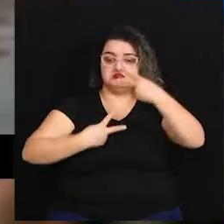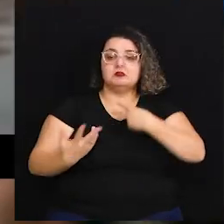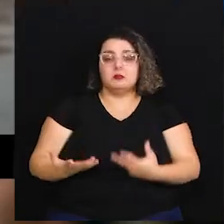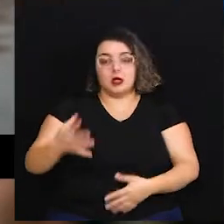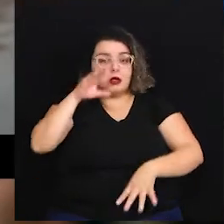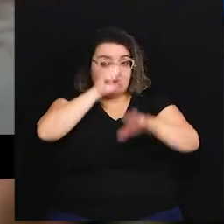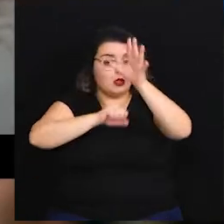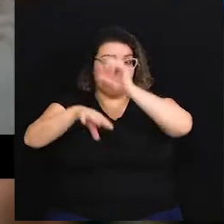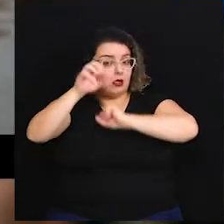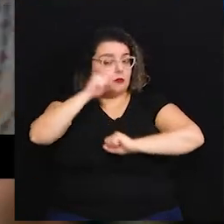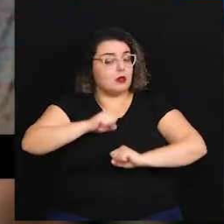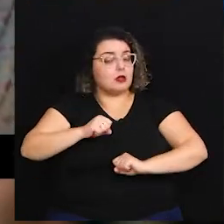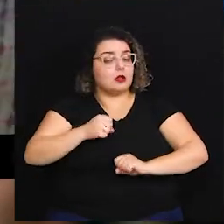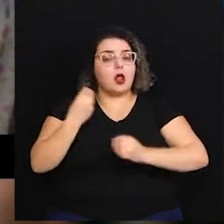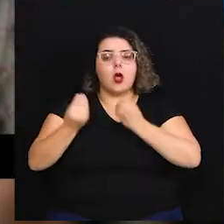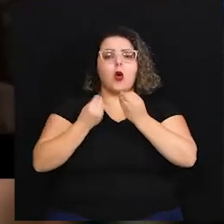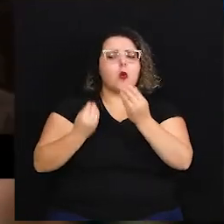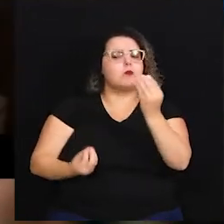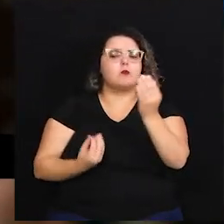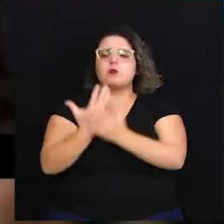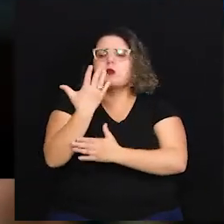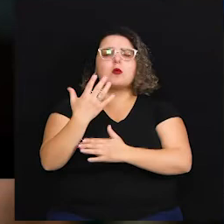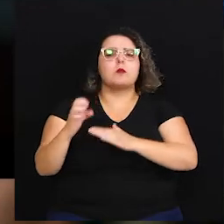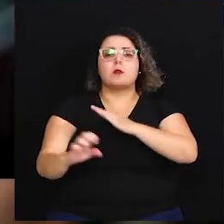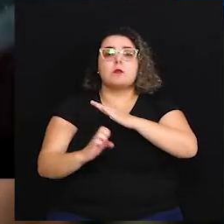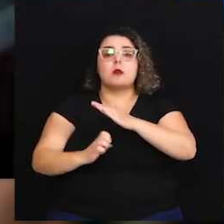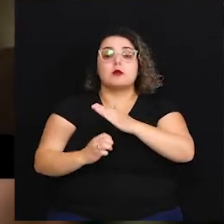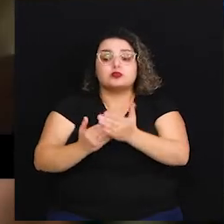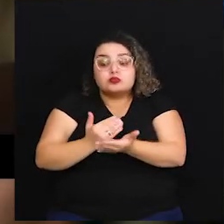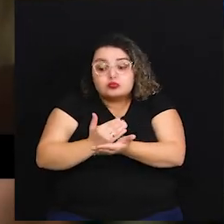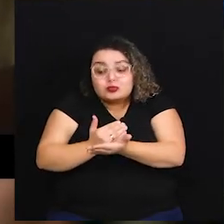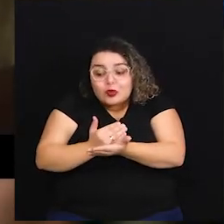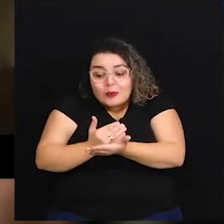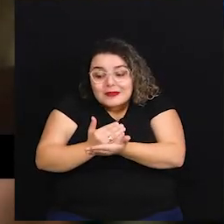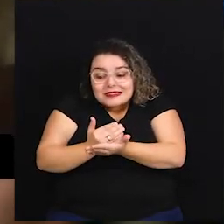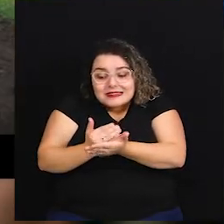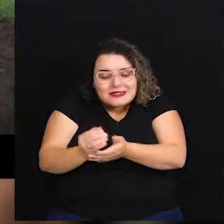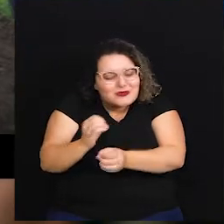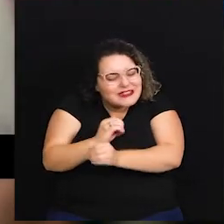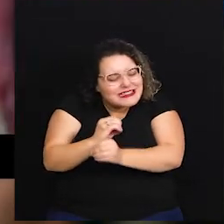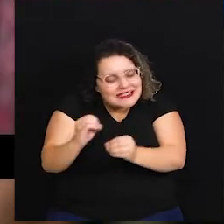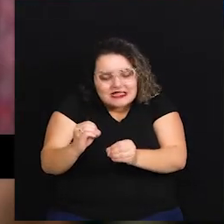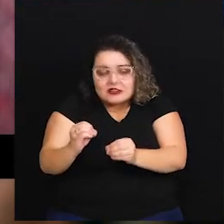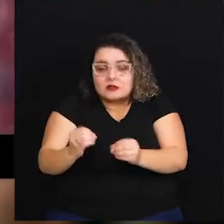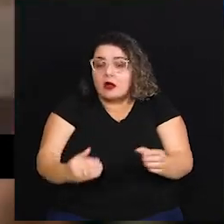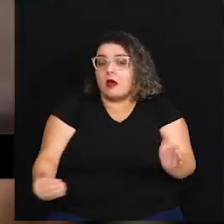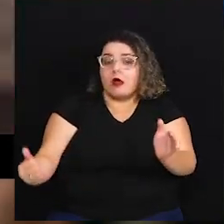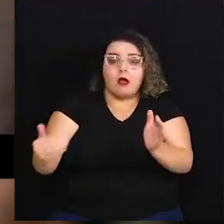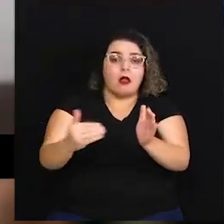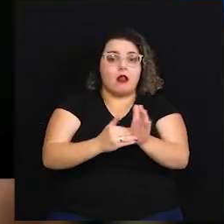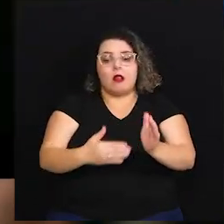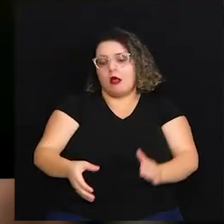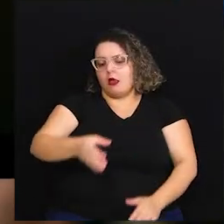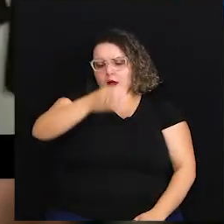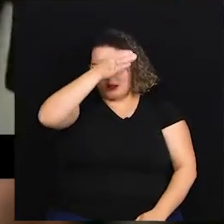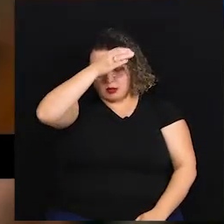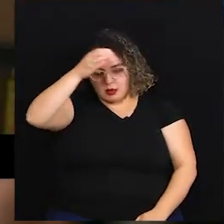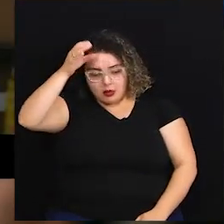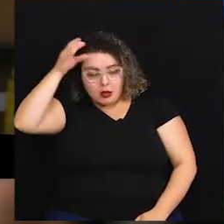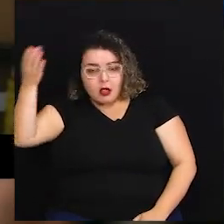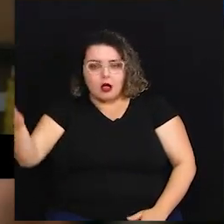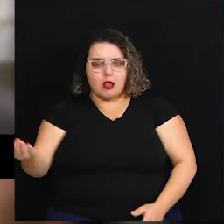feminino para aprender sobre a criação de uma grande empresa do zero, a busca por clientes, por investimento e